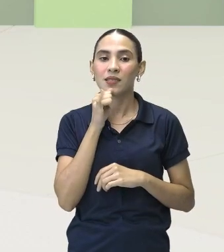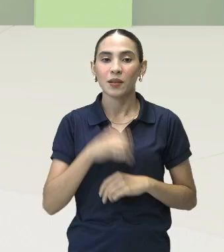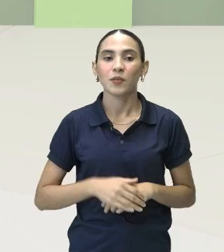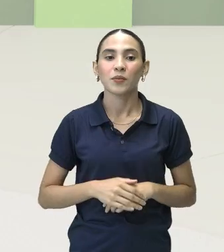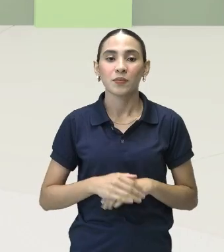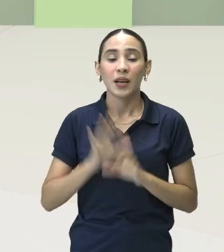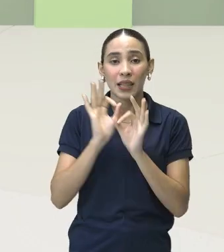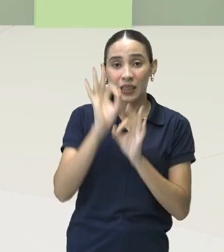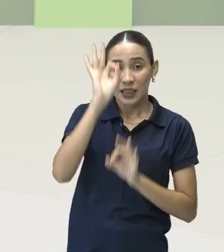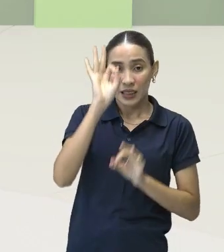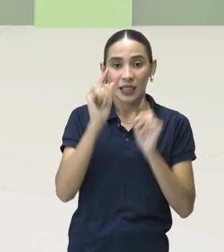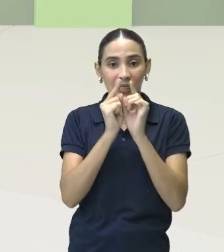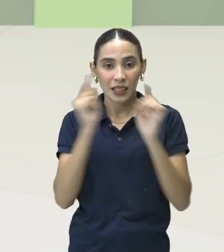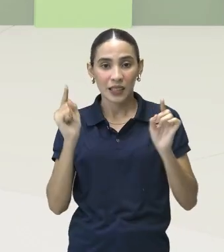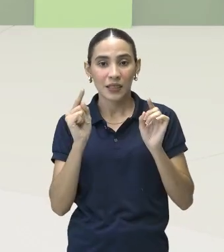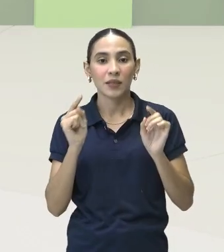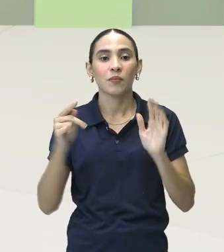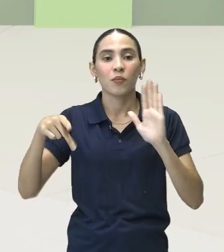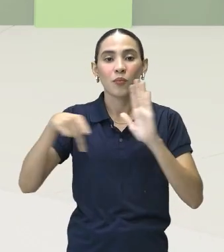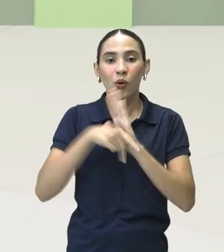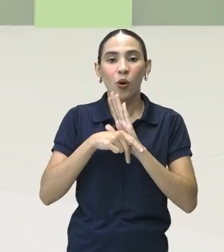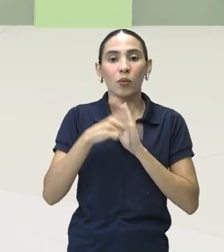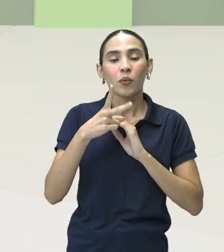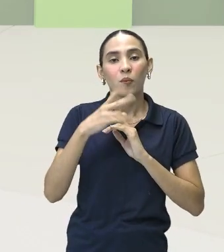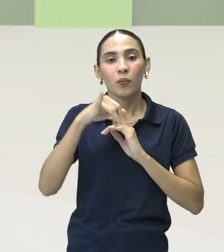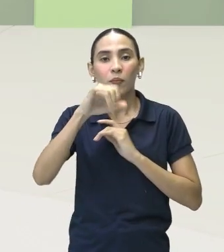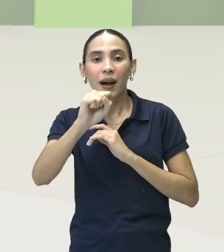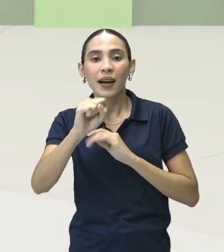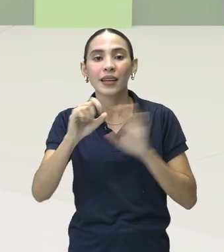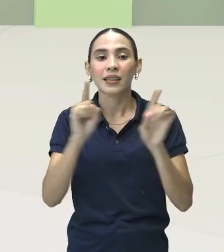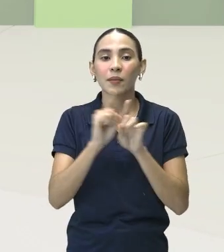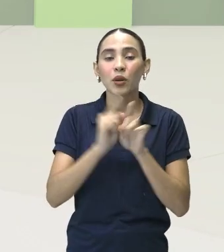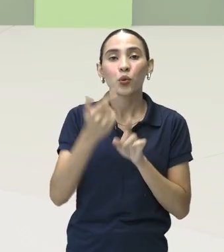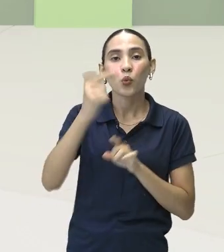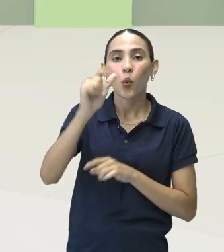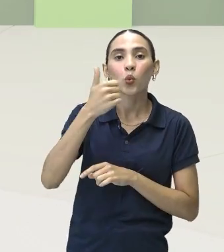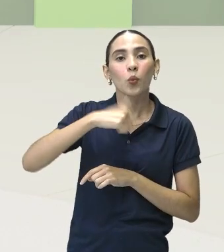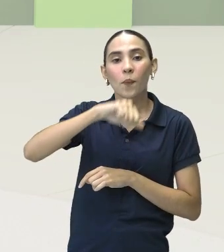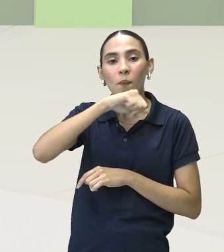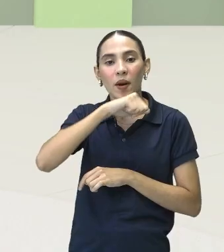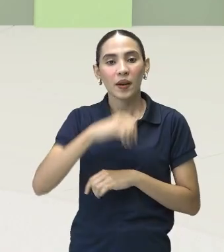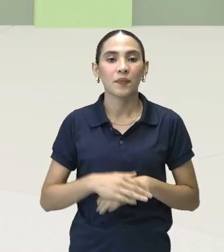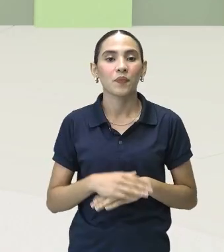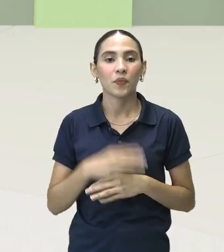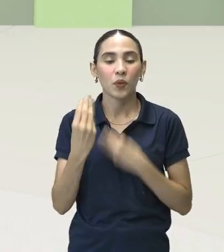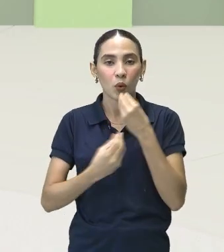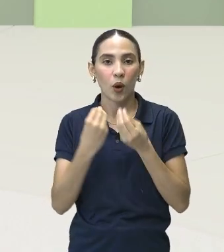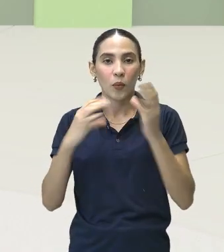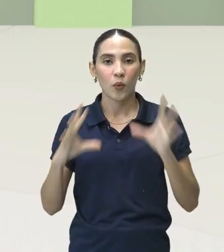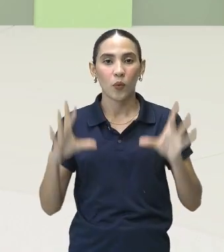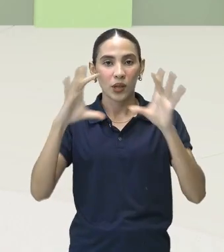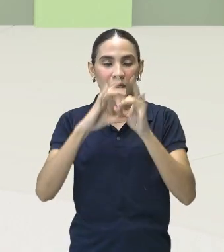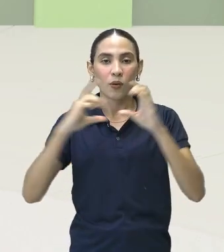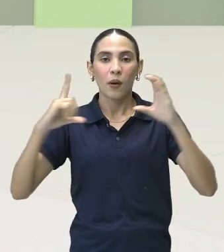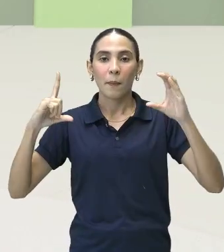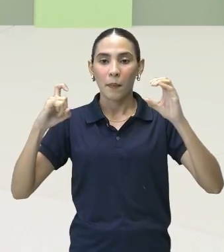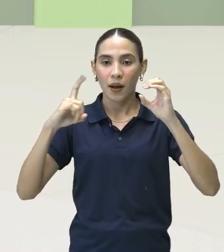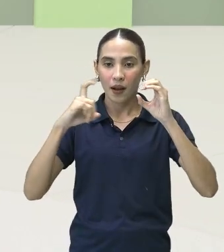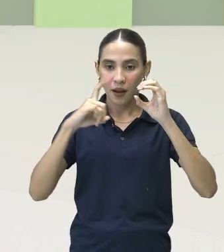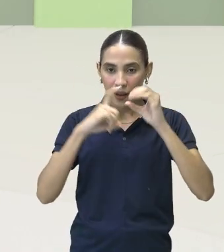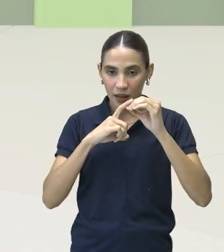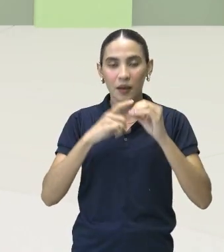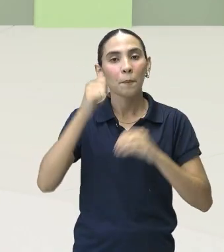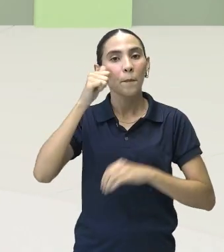e tamanho, herdados um pelo pai e outro pela mãe, por meio da união dos gametas